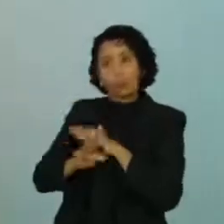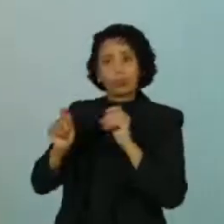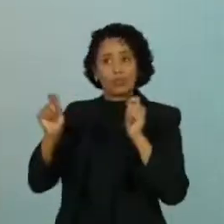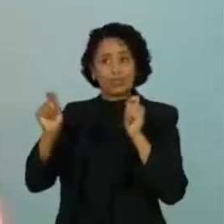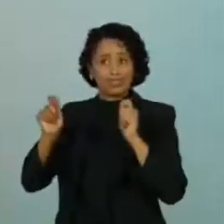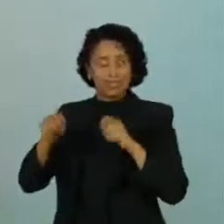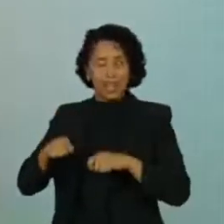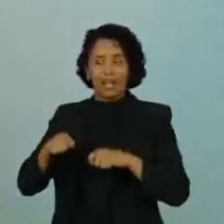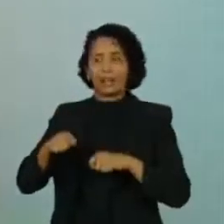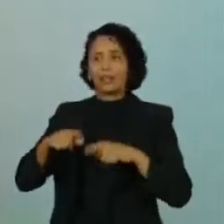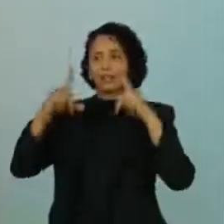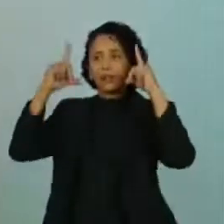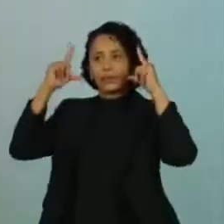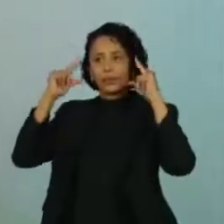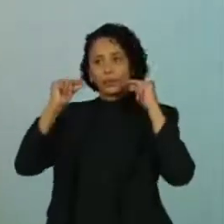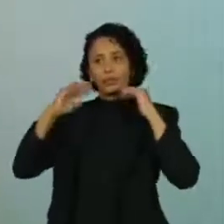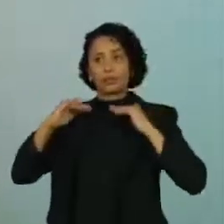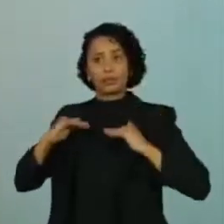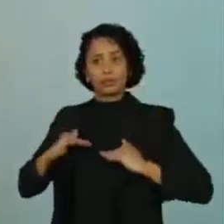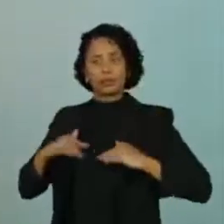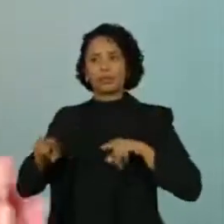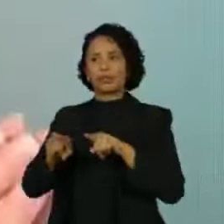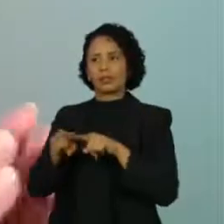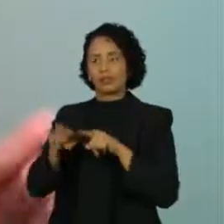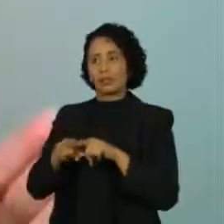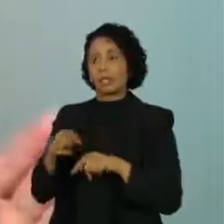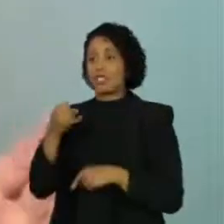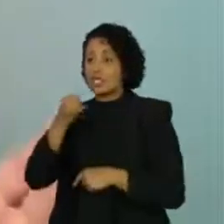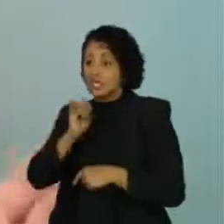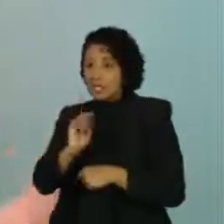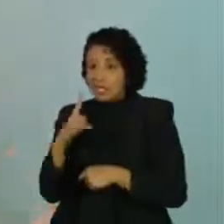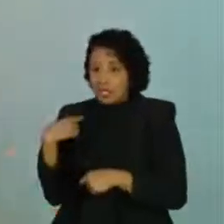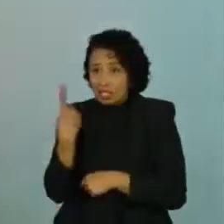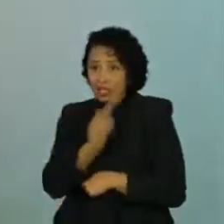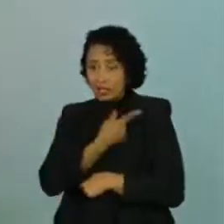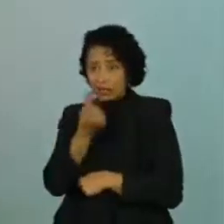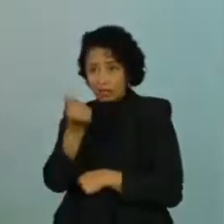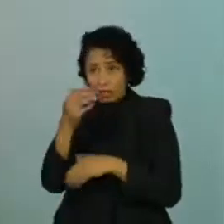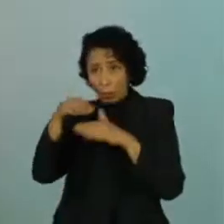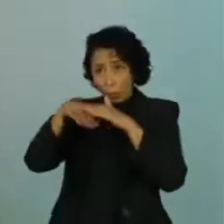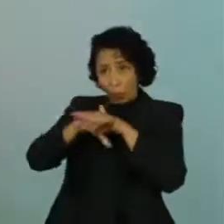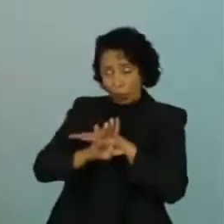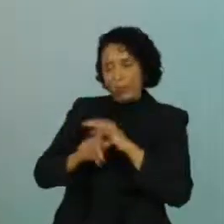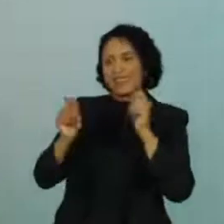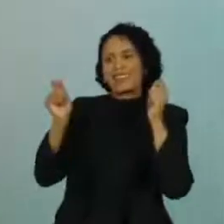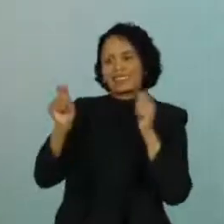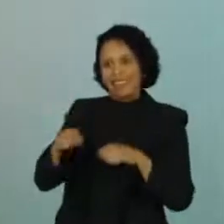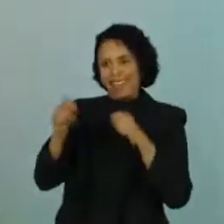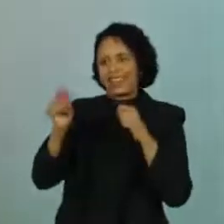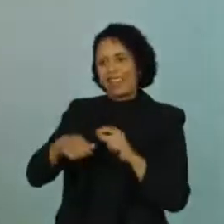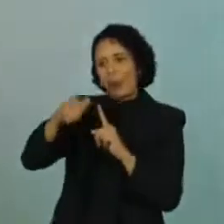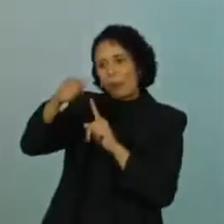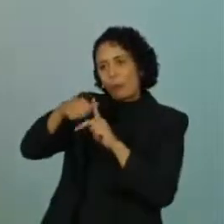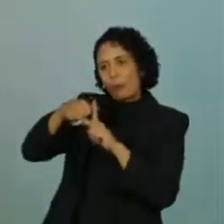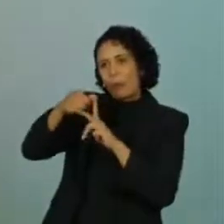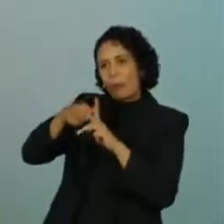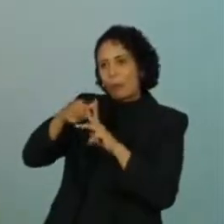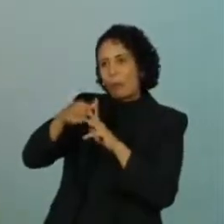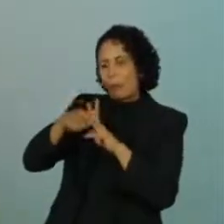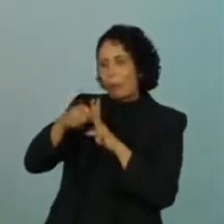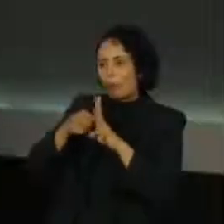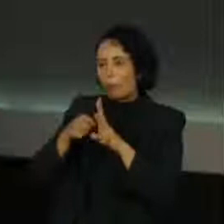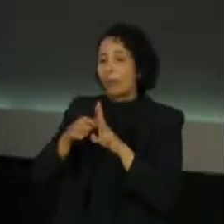outro fôlego. E a gente tem, a reserva nos ajuda muito a esticar um pouquinho os outros meses, para que a gente possa